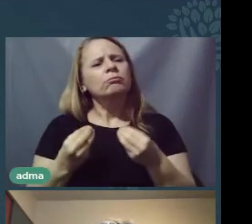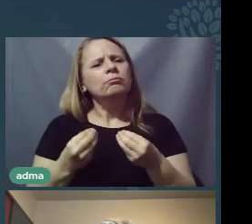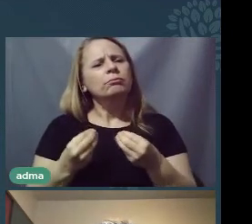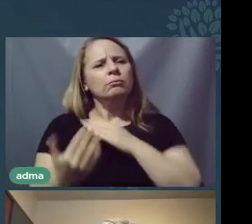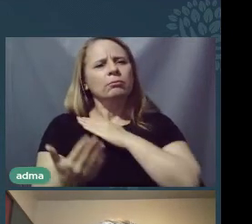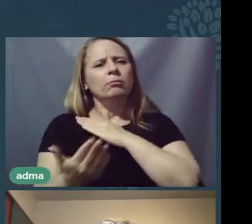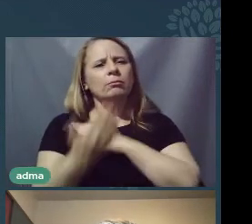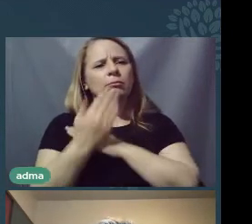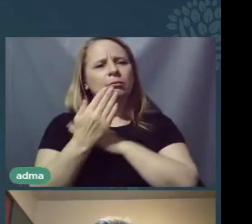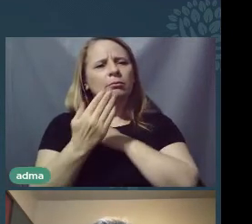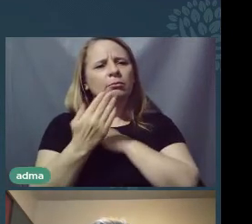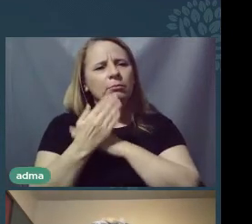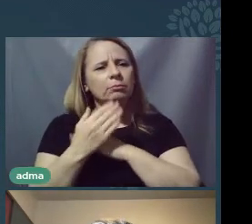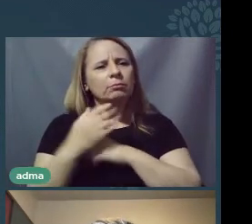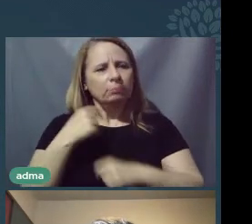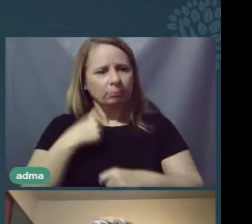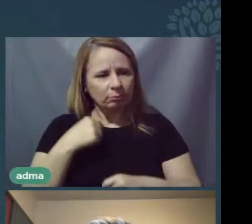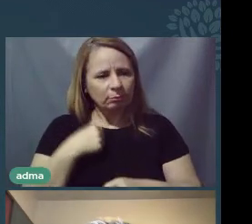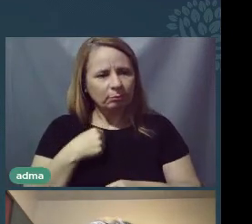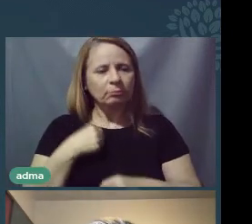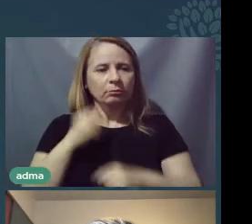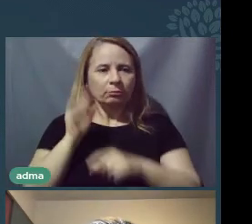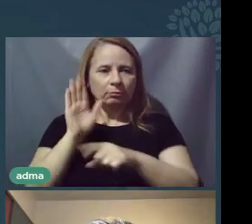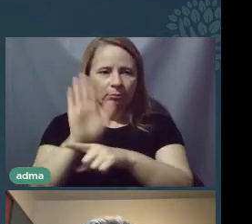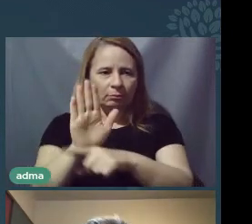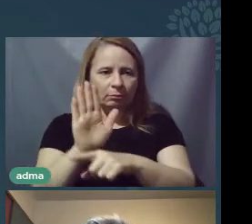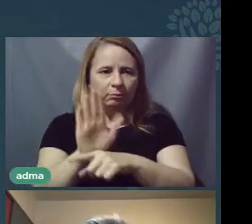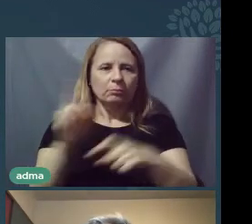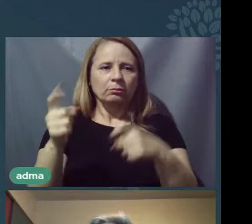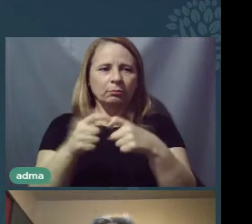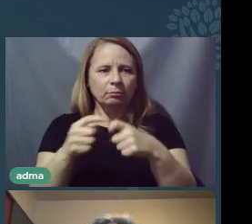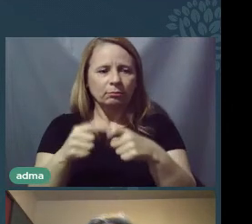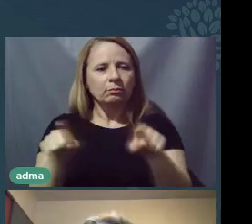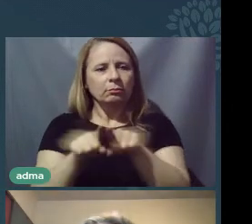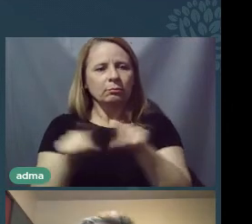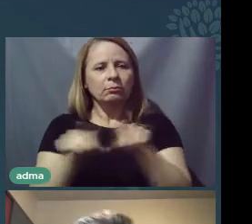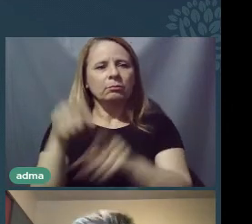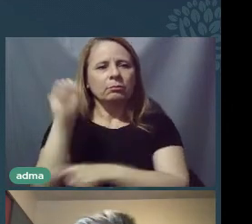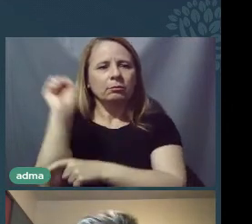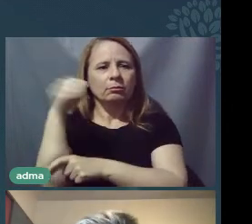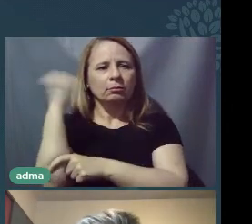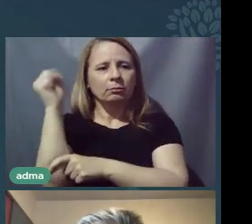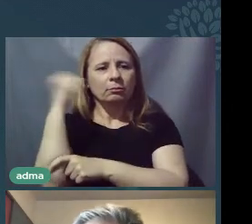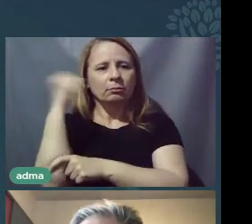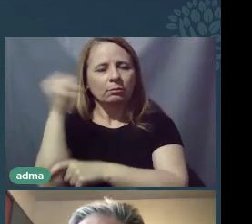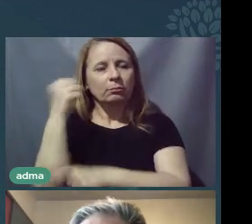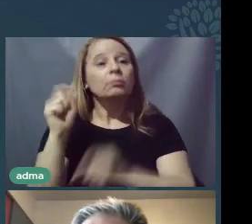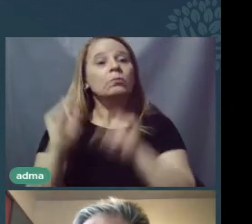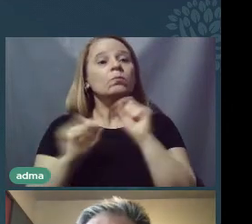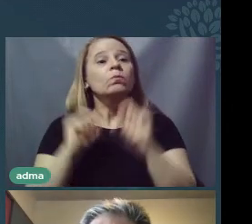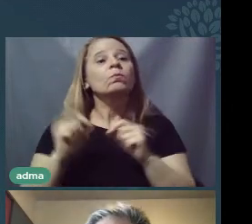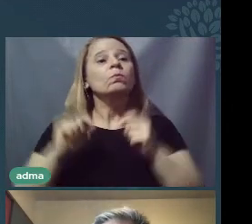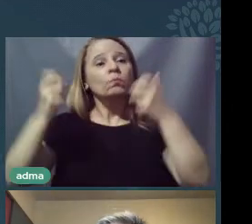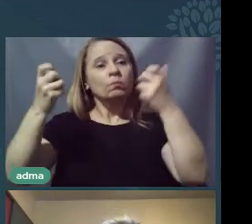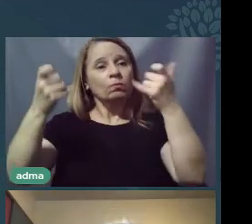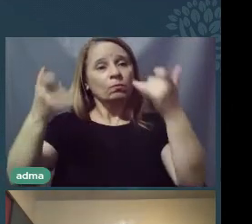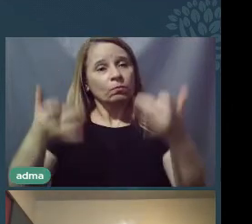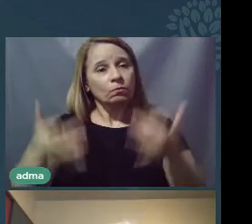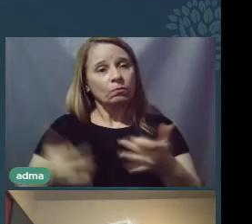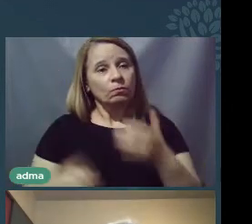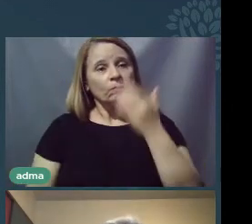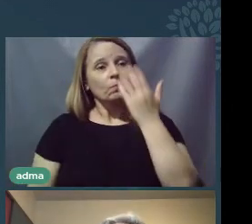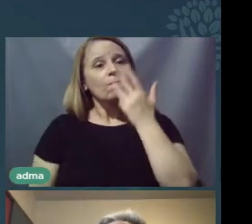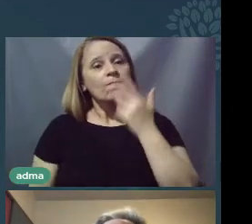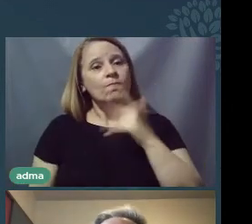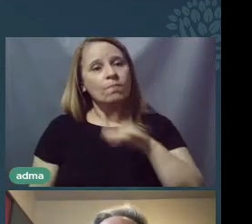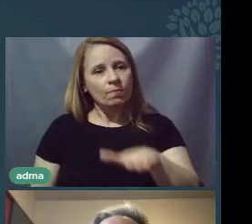a nós, tanto a nós, médicos, como os fisioterapeutas, ajudam a nos dizer como é que foi essa criança. Como é